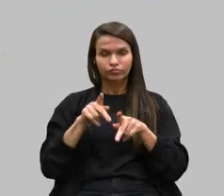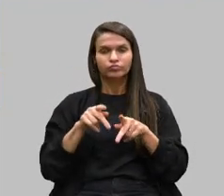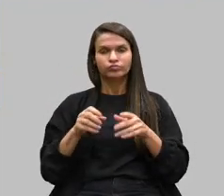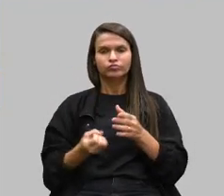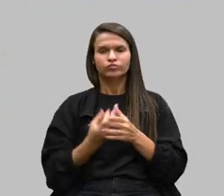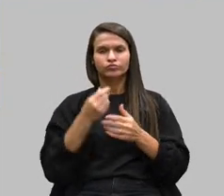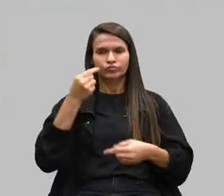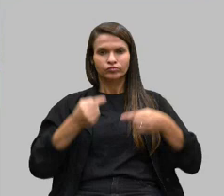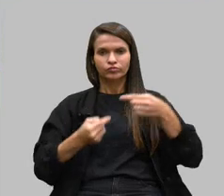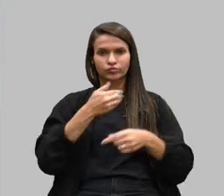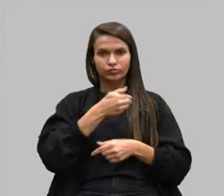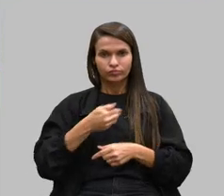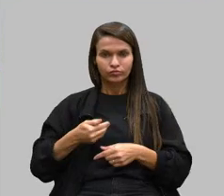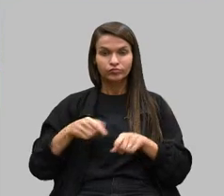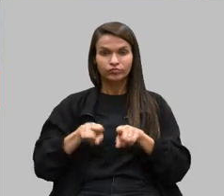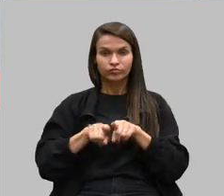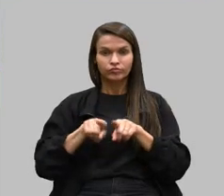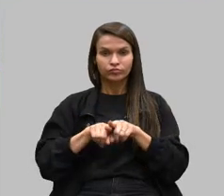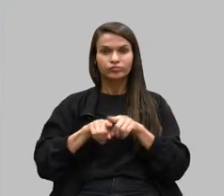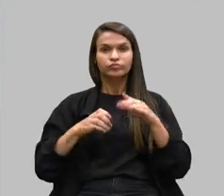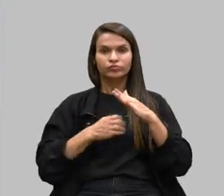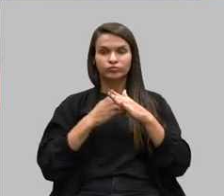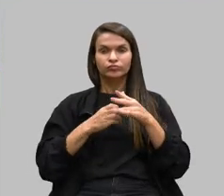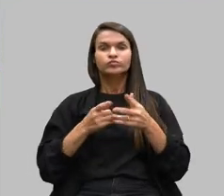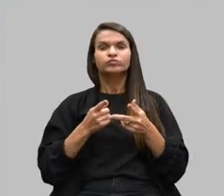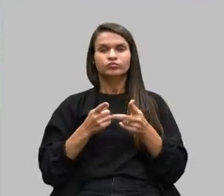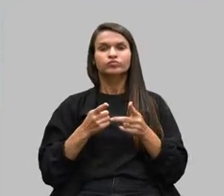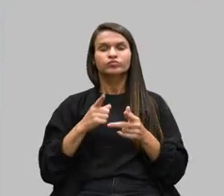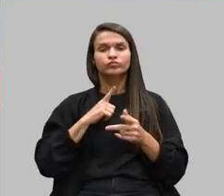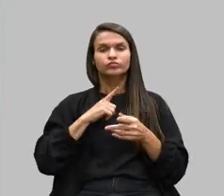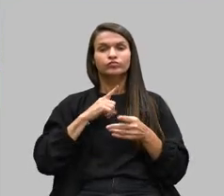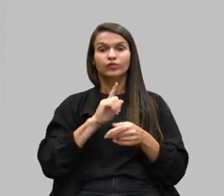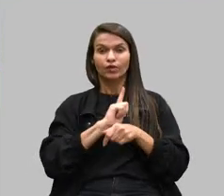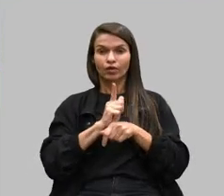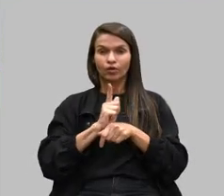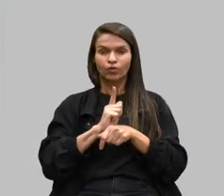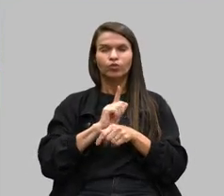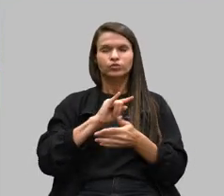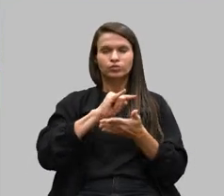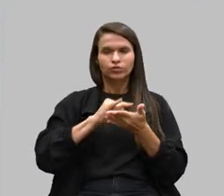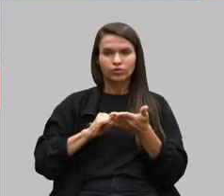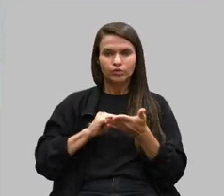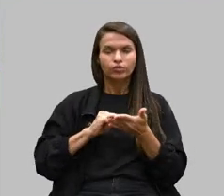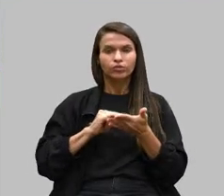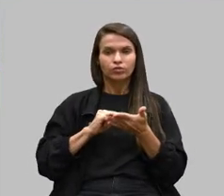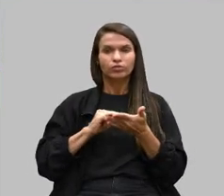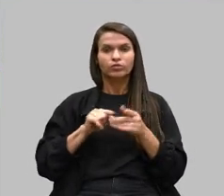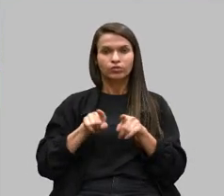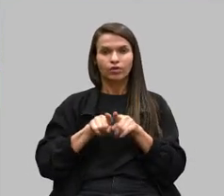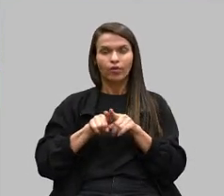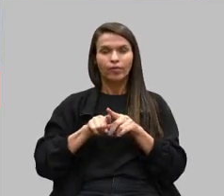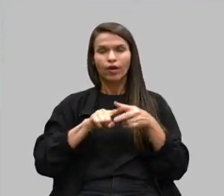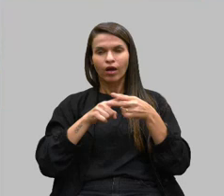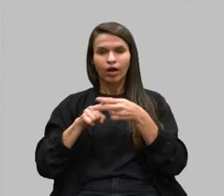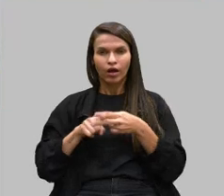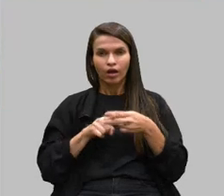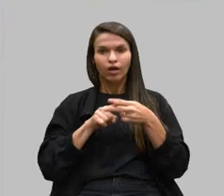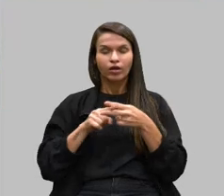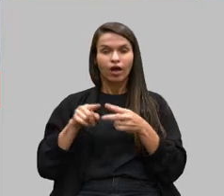públicas da agência reguladora que nos compete a gestão desses contratos o que se refere à regulamentação e a